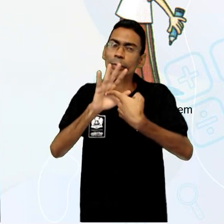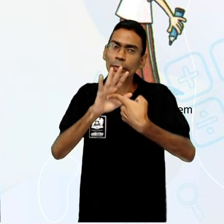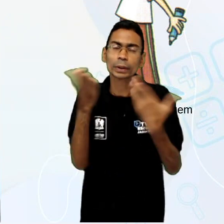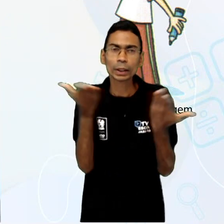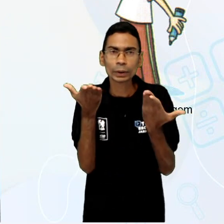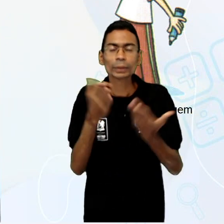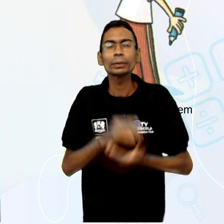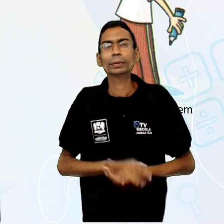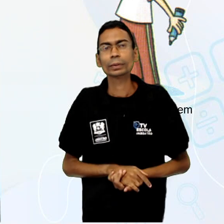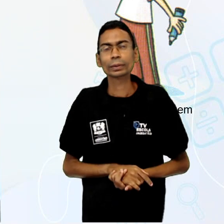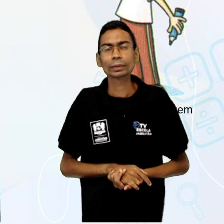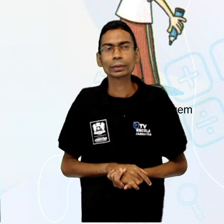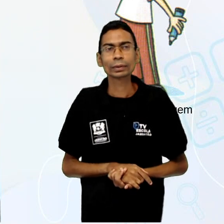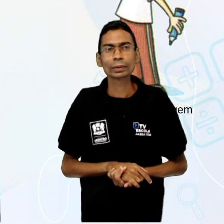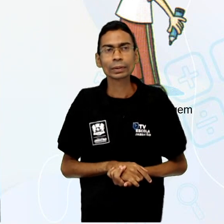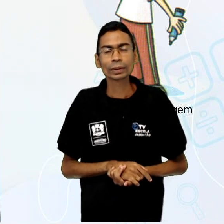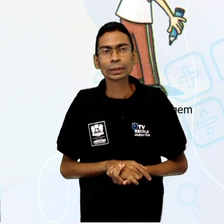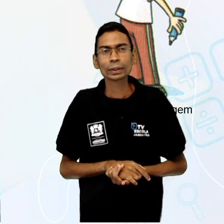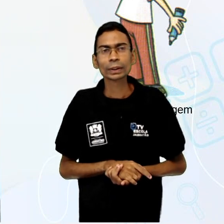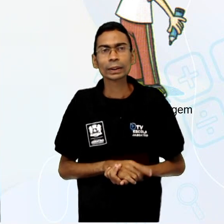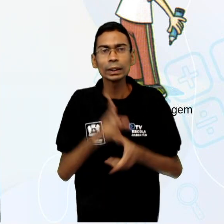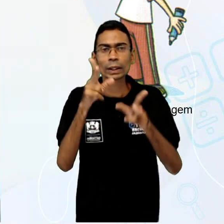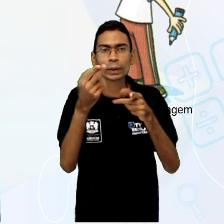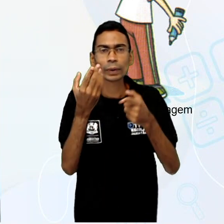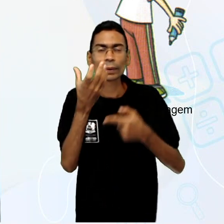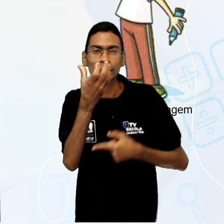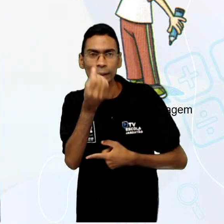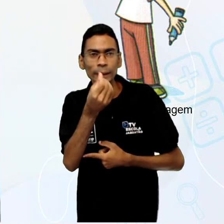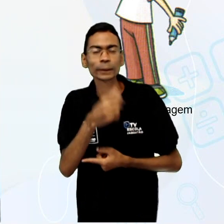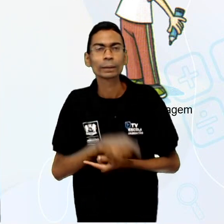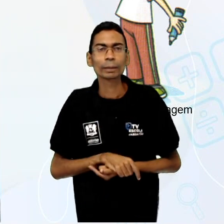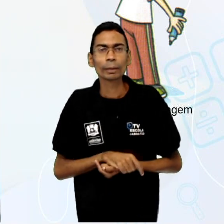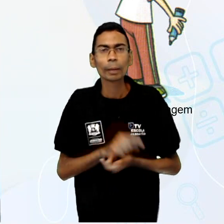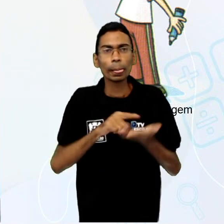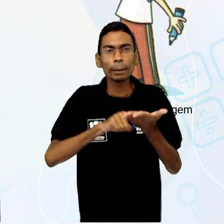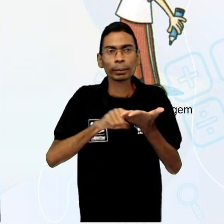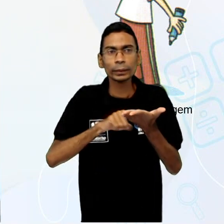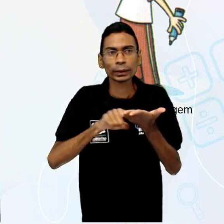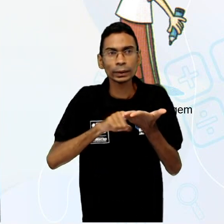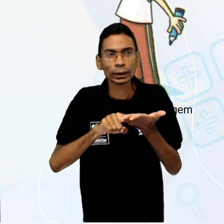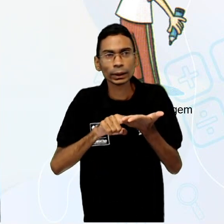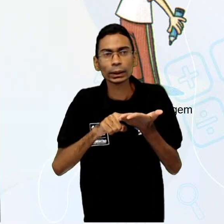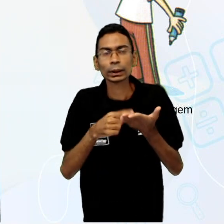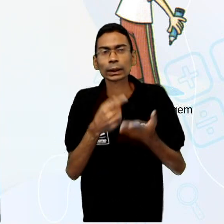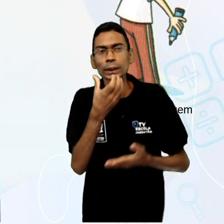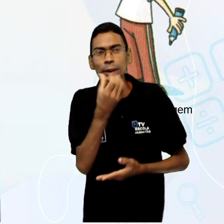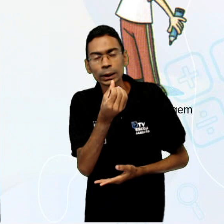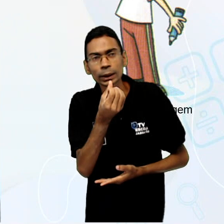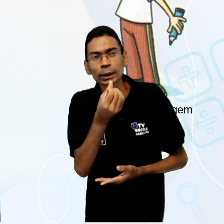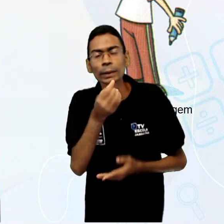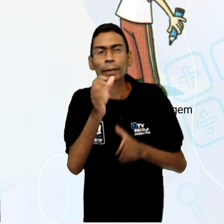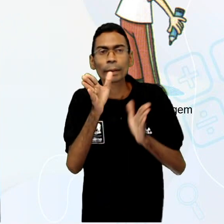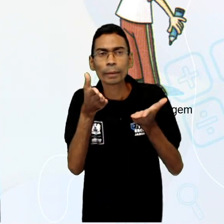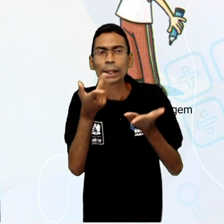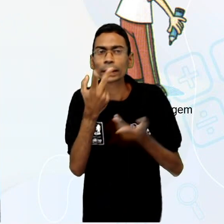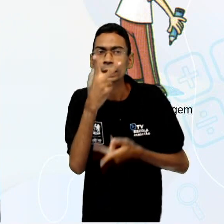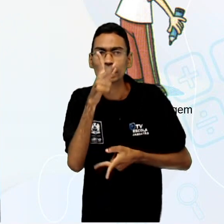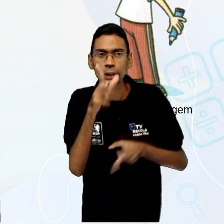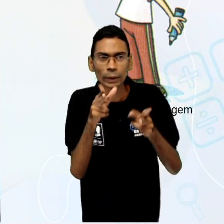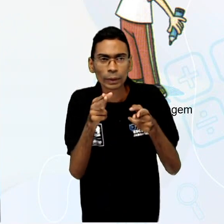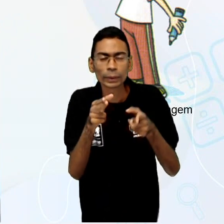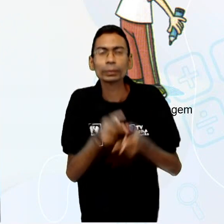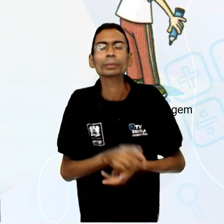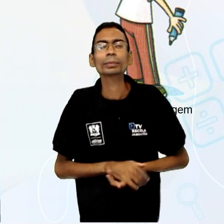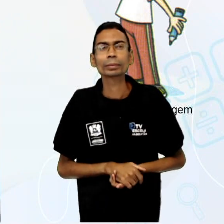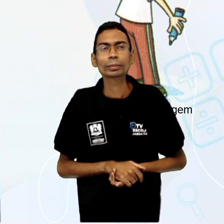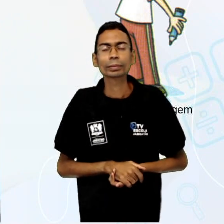é igual a 6. Portanto, vamos pintar 6 partes iguais. 1, 2, 3, 4, 5, 6.